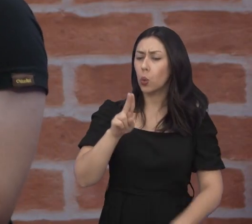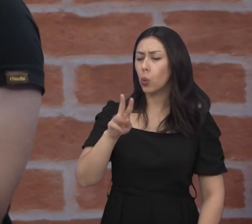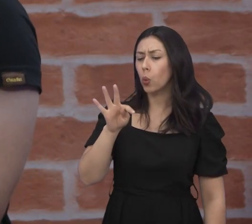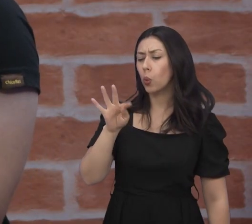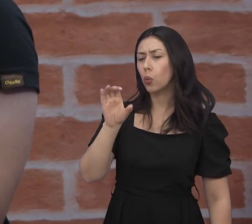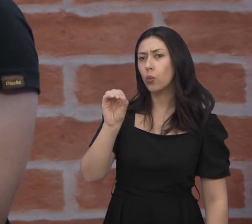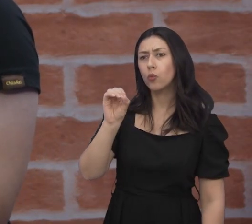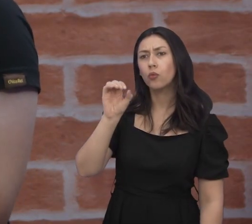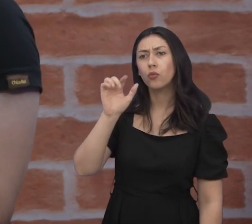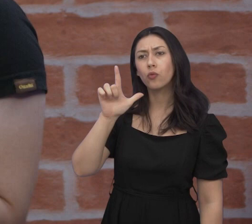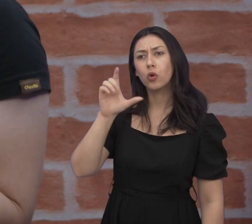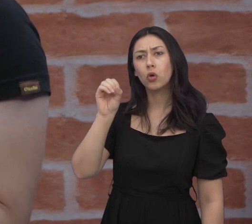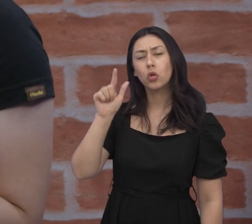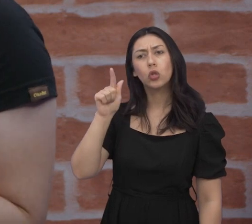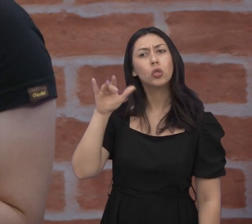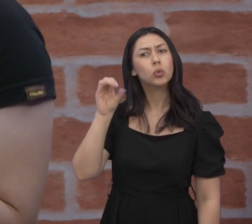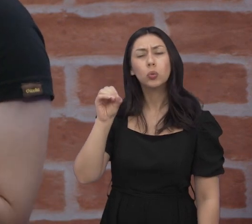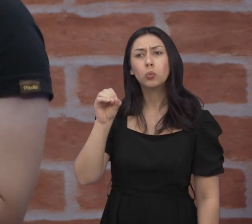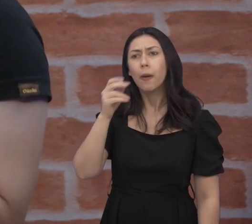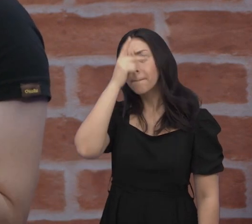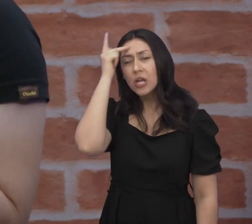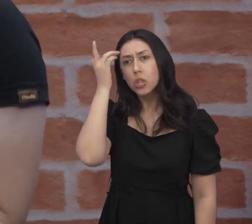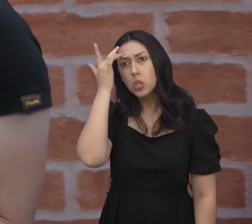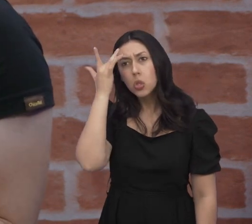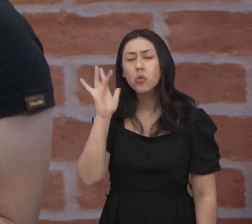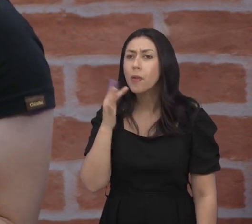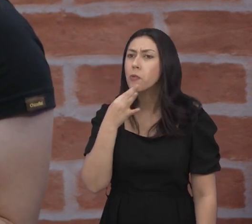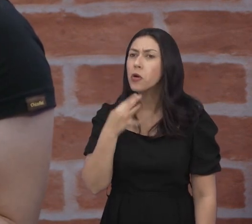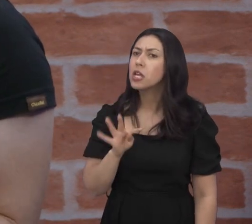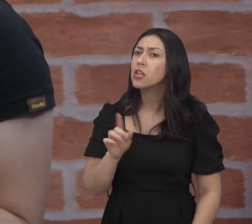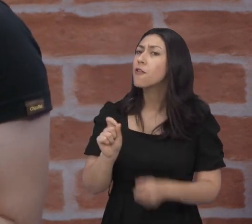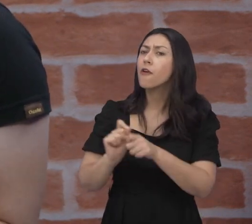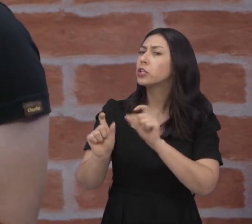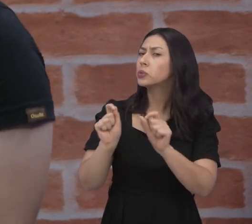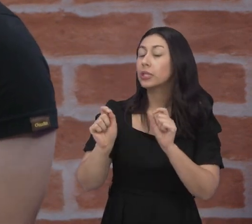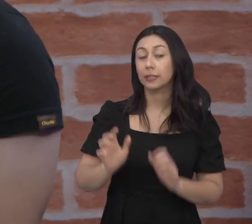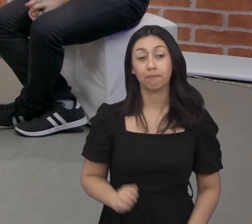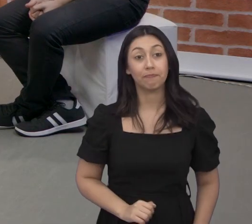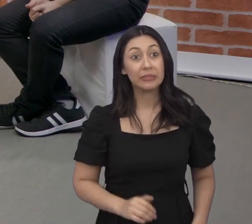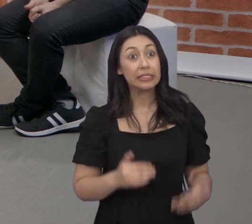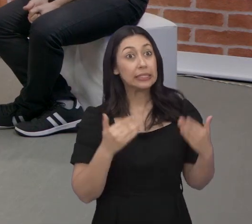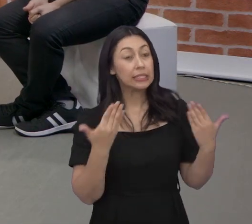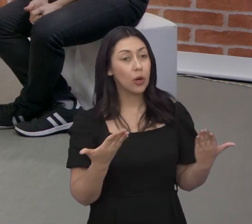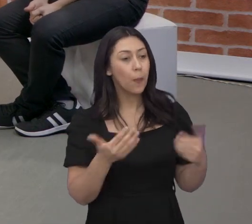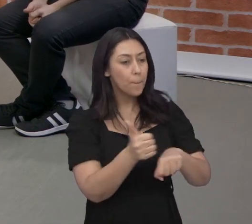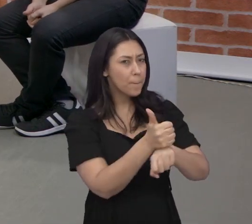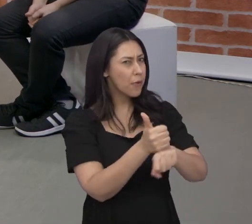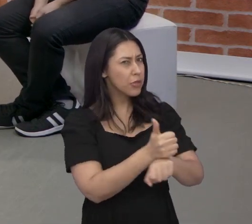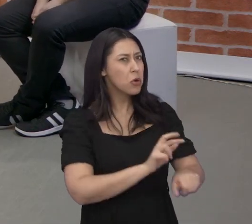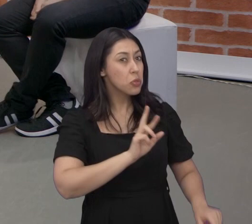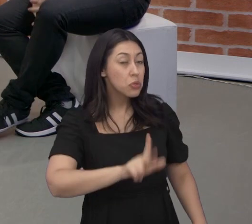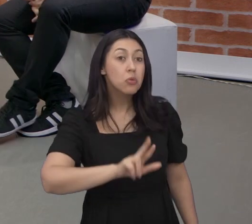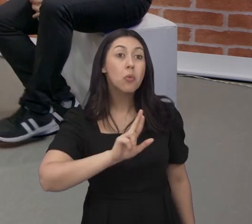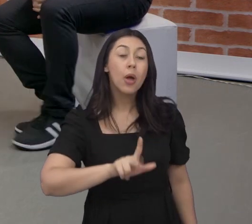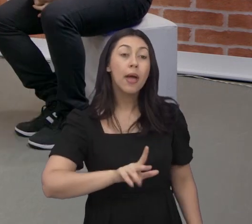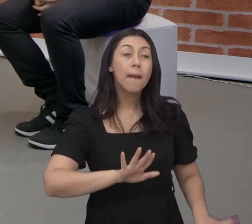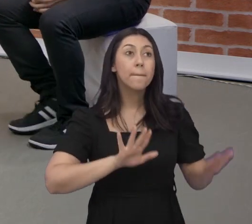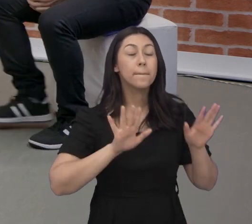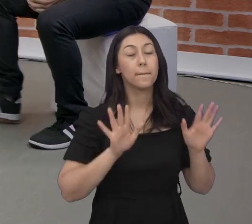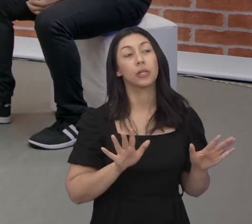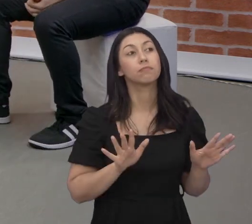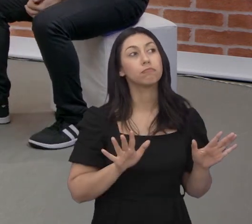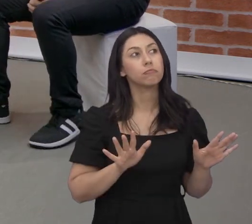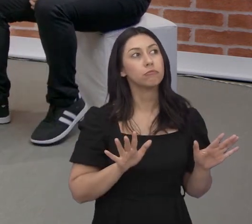profissão, ufólogo. Para quem nunca ouviu falar, o que é um ufólogo? O que ele faz? É assim, não é uma profissão, né? Mas é